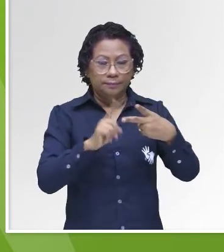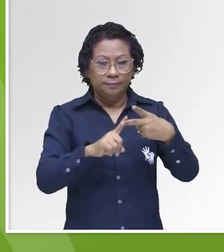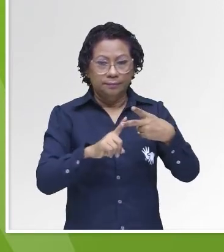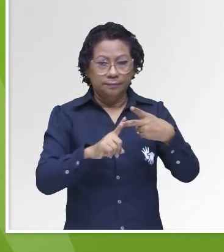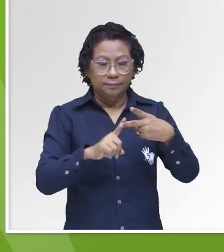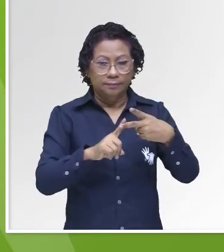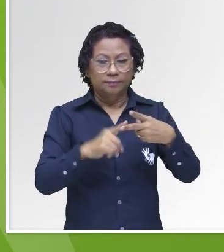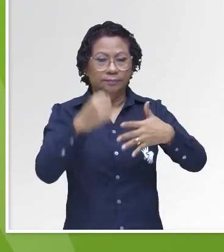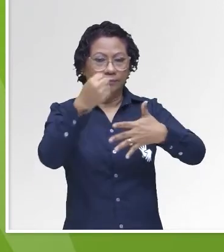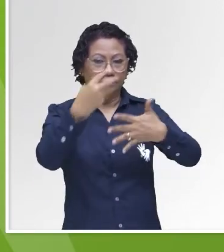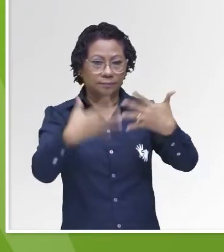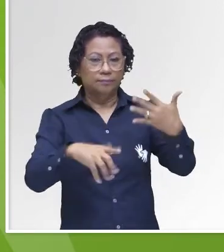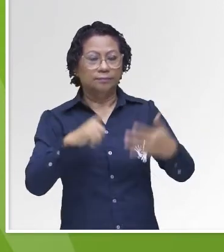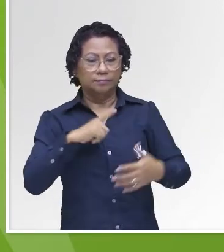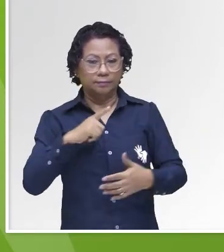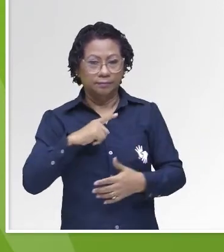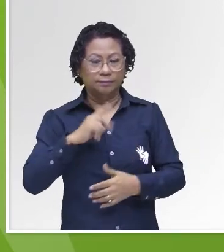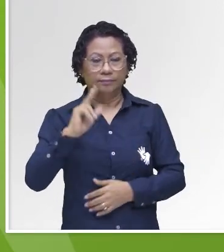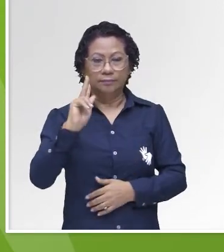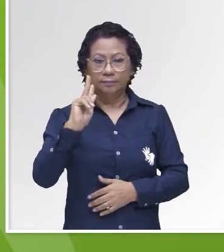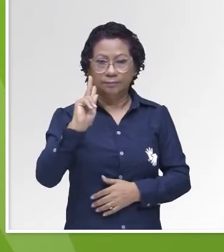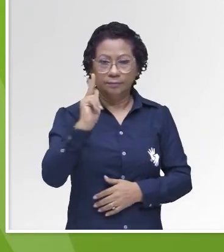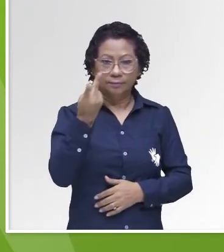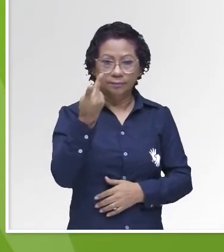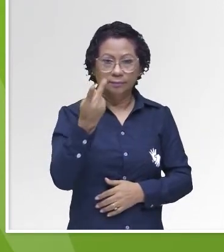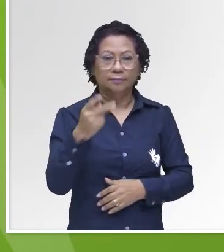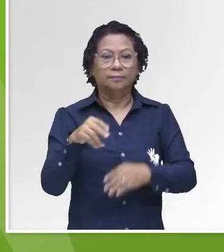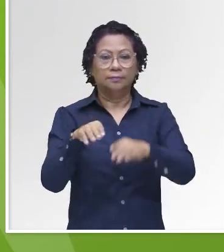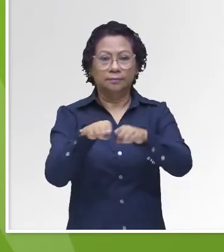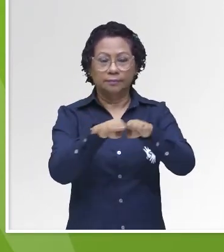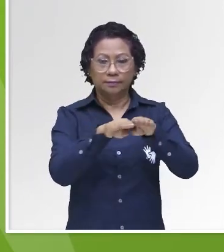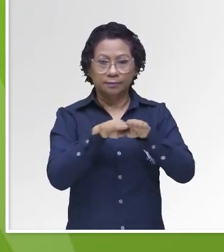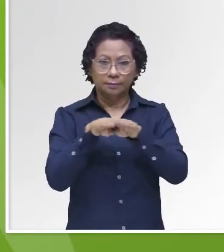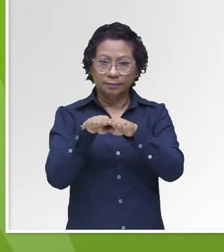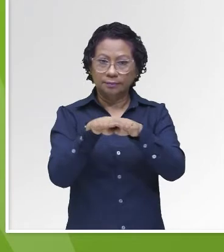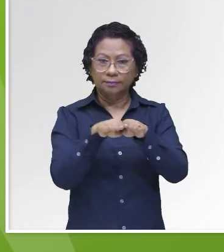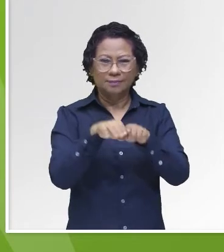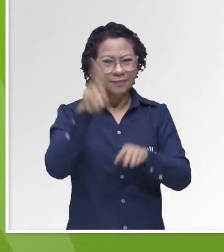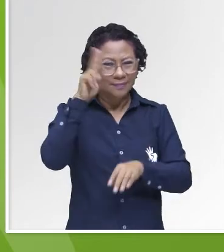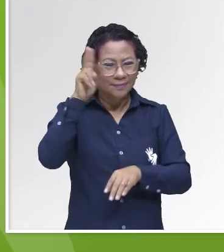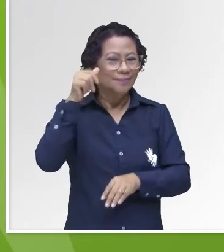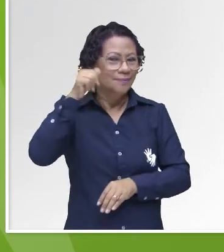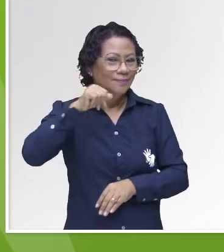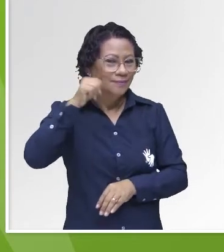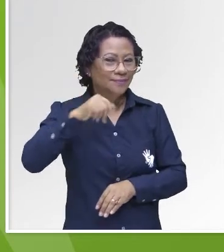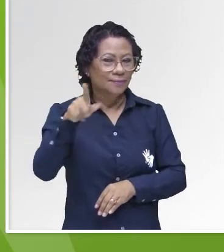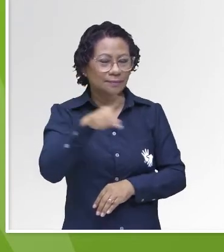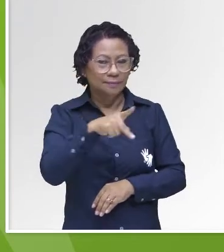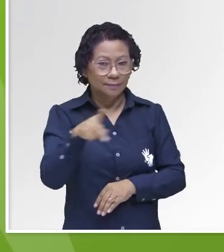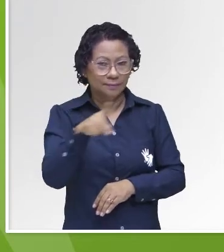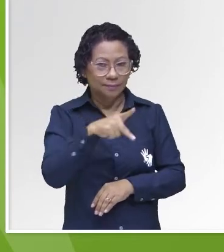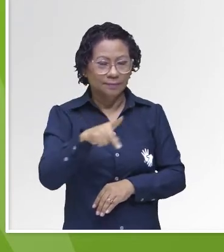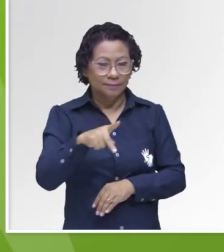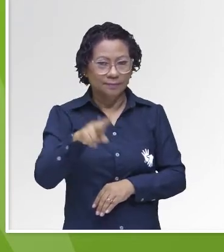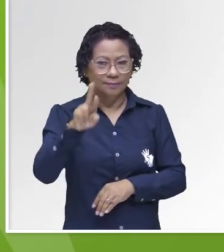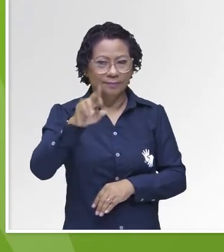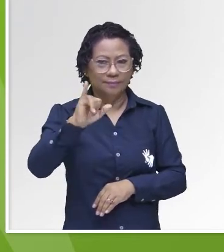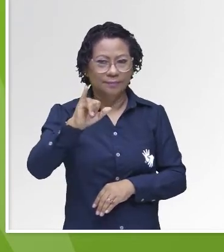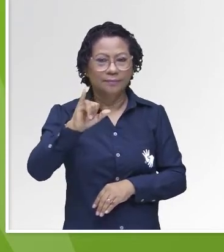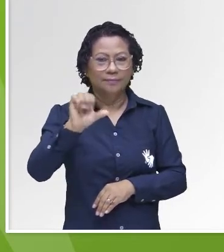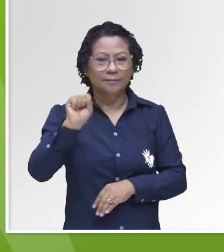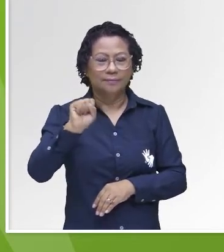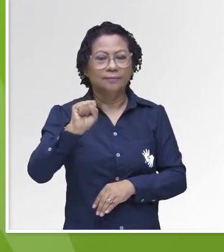vertical, temos as equações da queda livre. A equação que a professora Risolda acabou de ensinar para você, tá